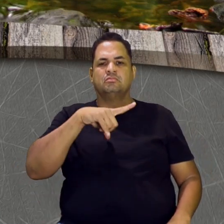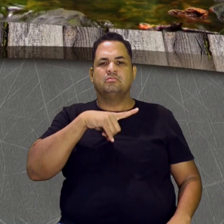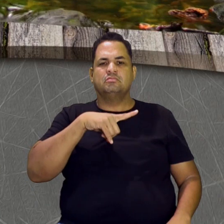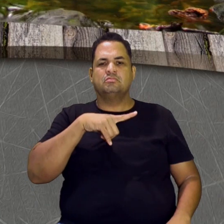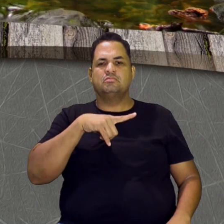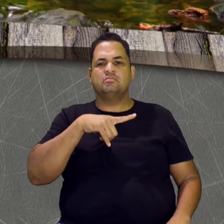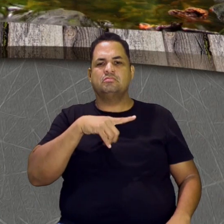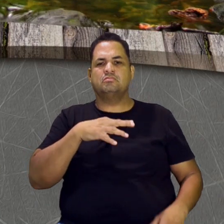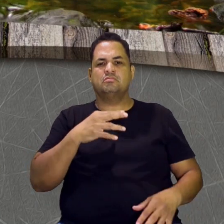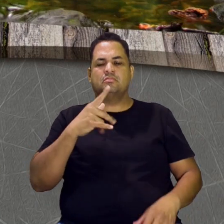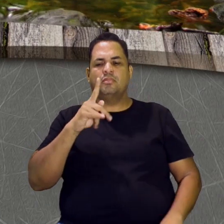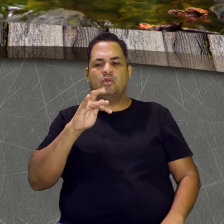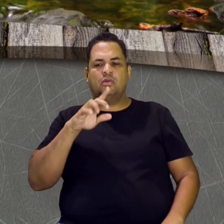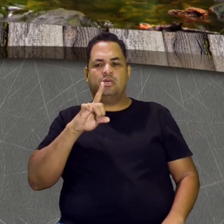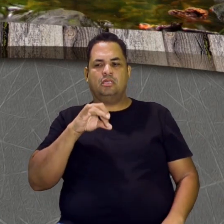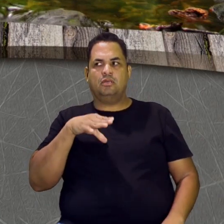organismos